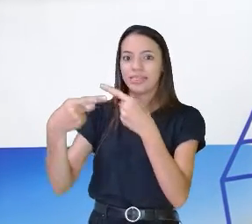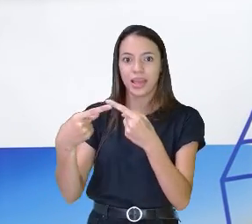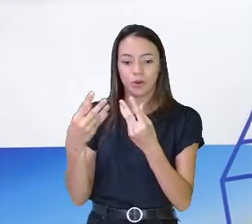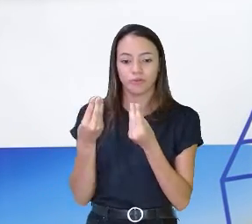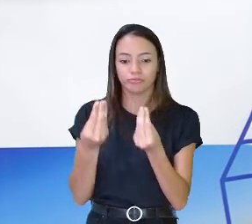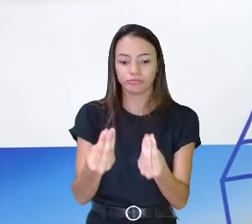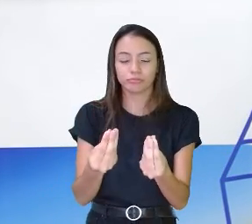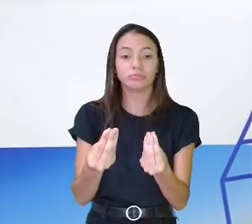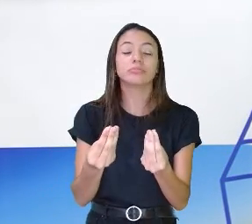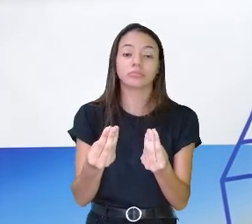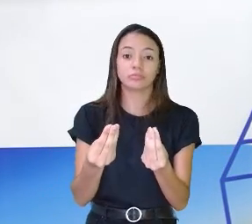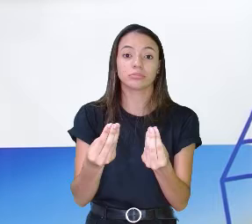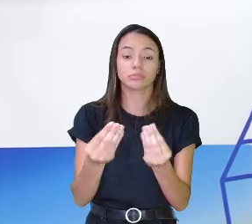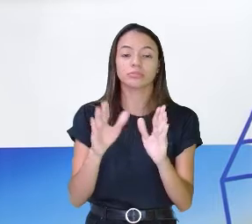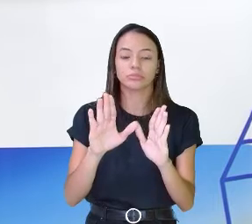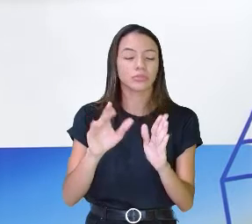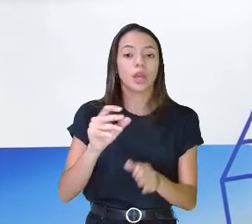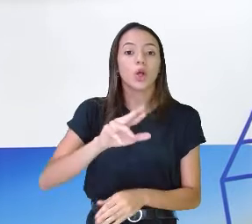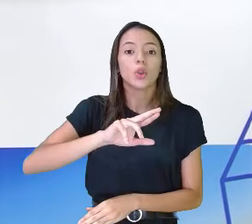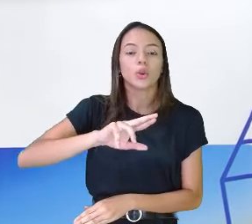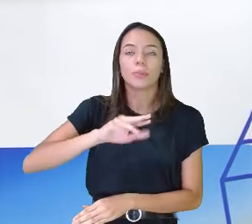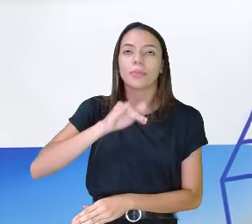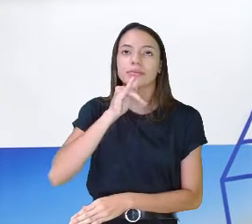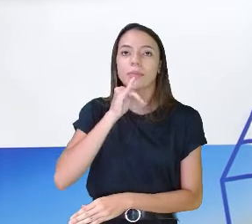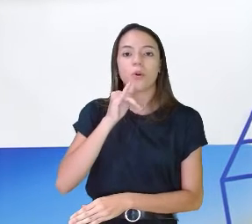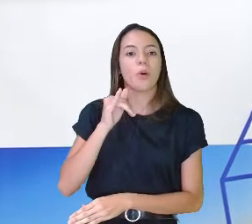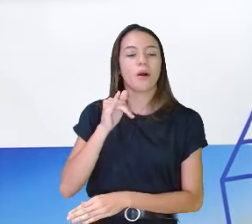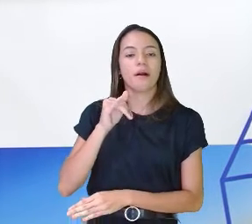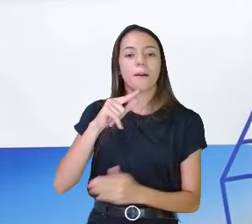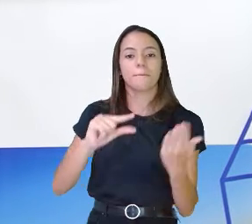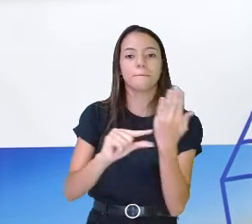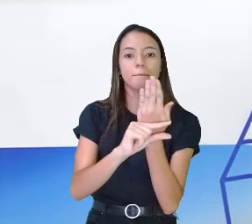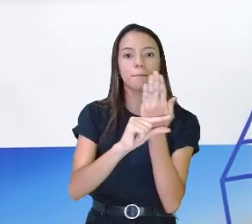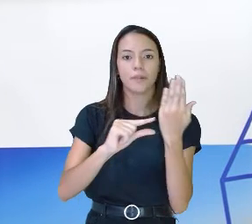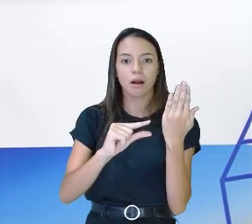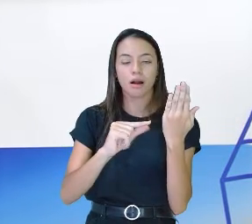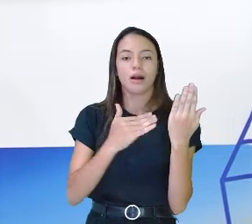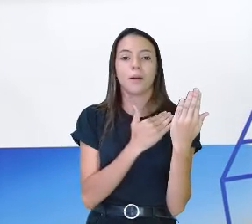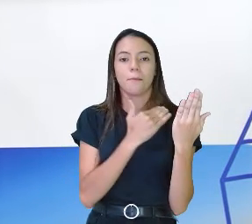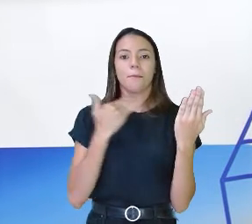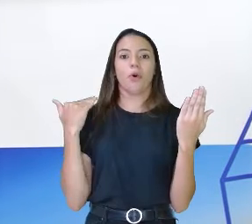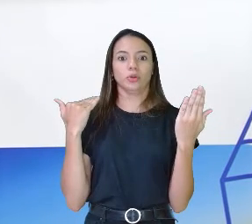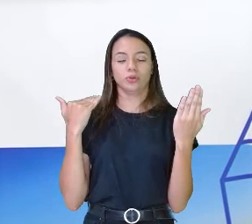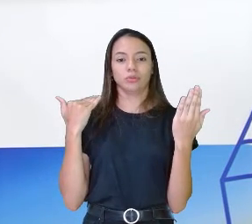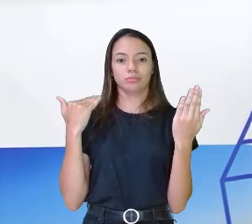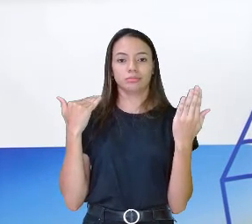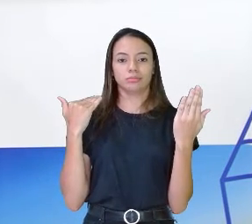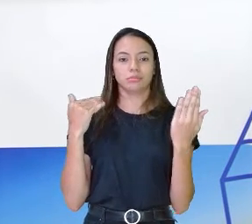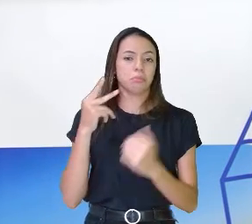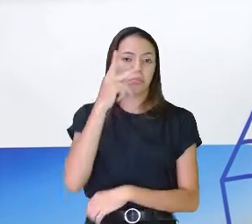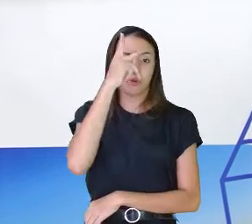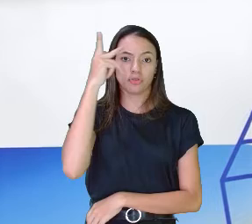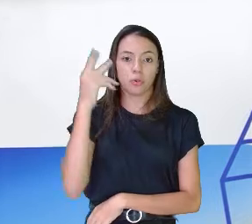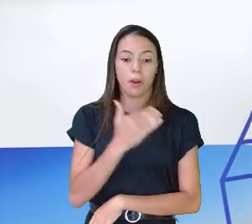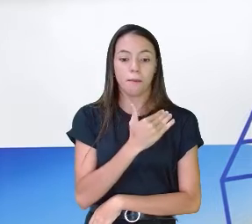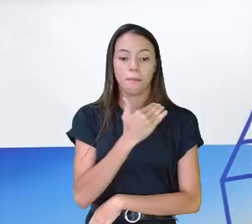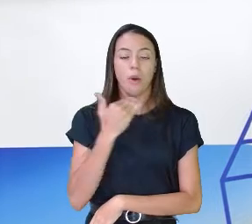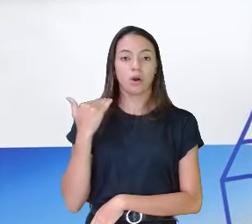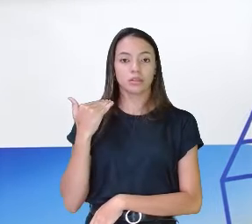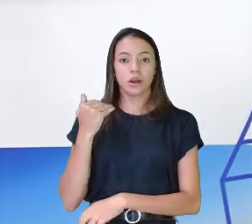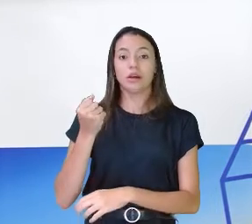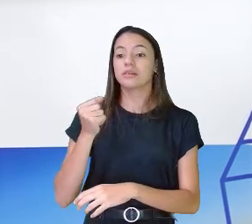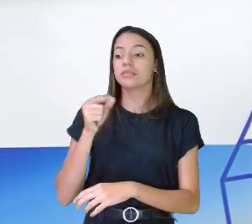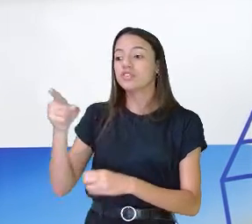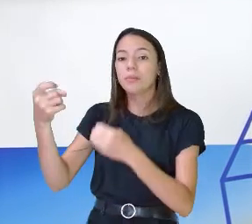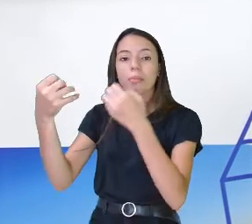autor. Ele não é um autor defunto, ele não é um autor que faleceu. Ele é um morto que decide contar a sua